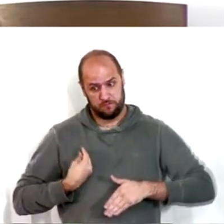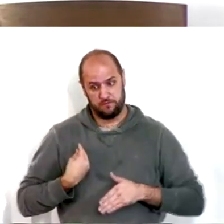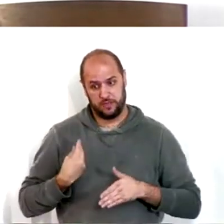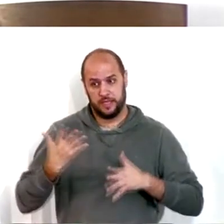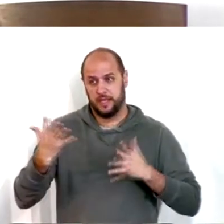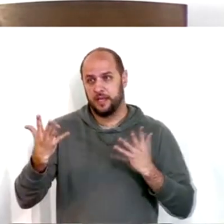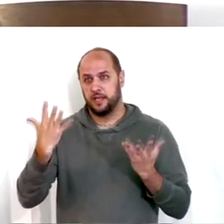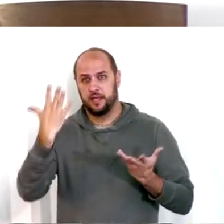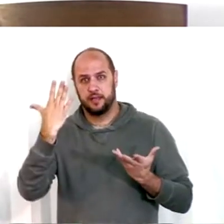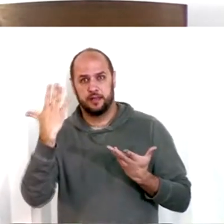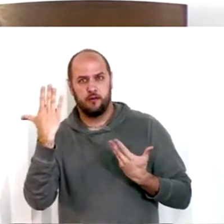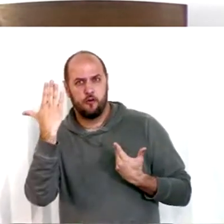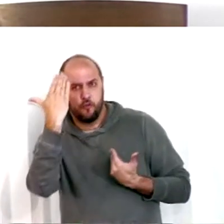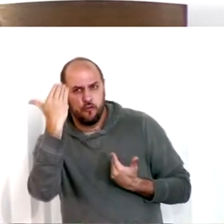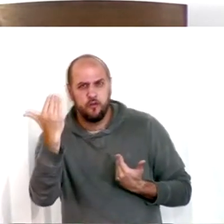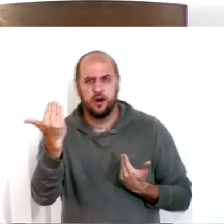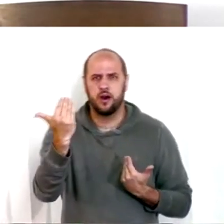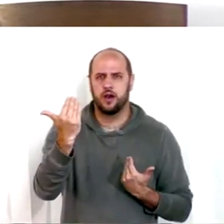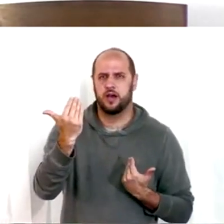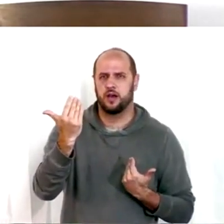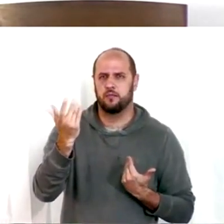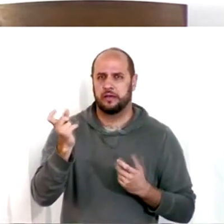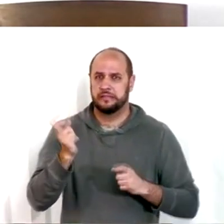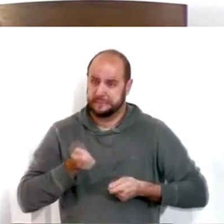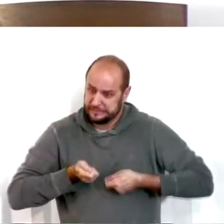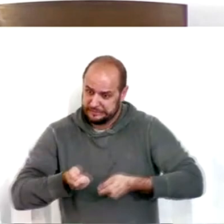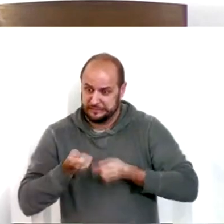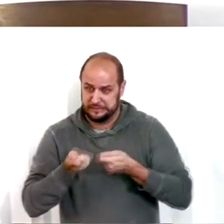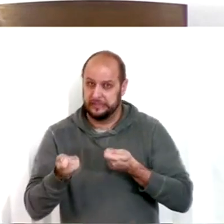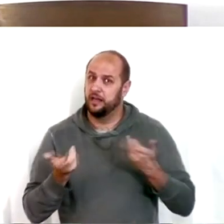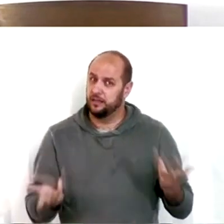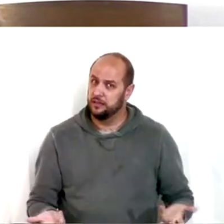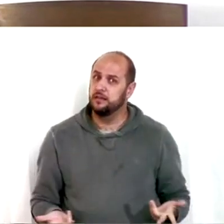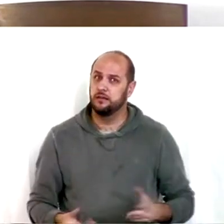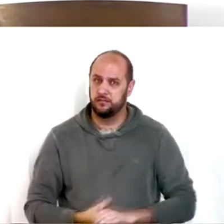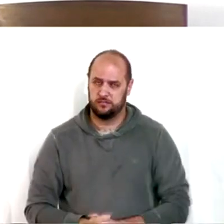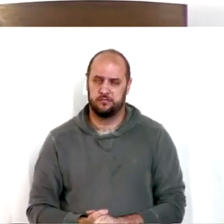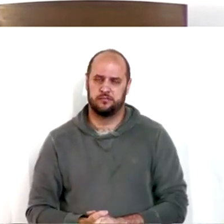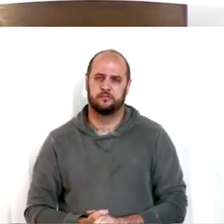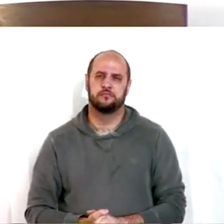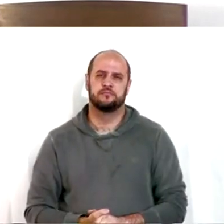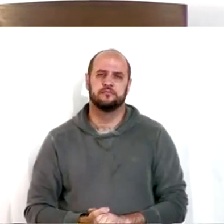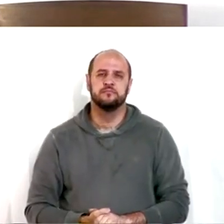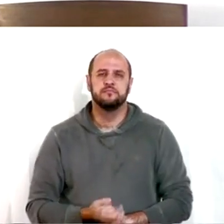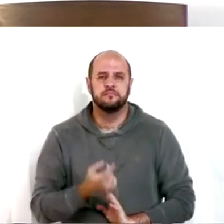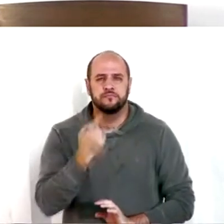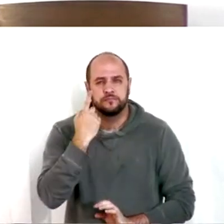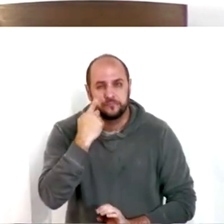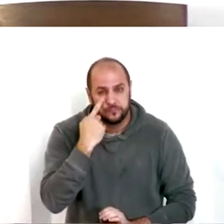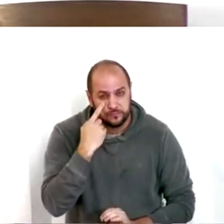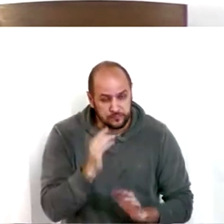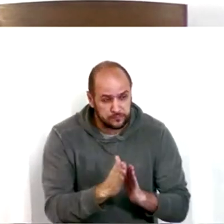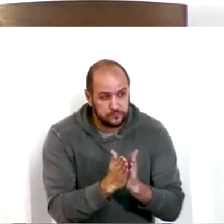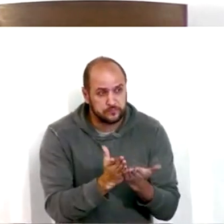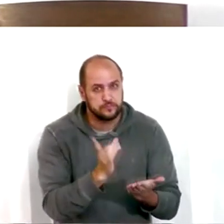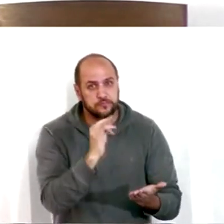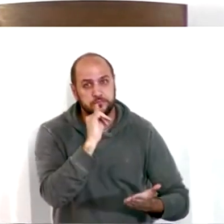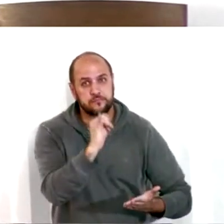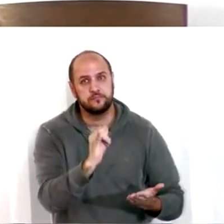risco de um deles cair numa tentação. Veja o que o texto